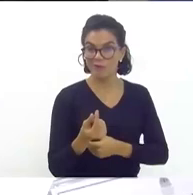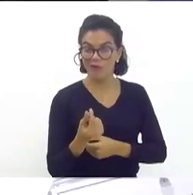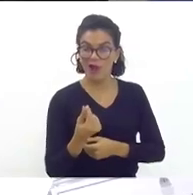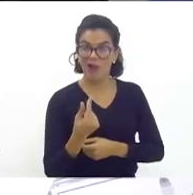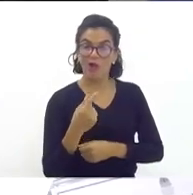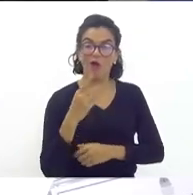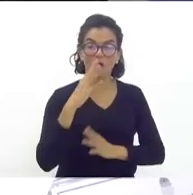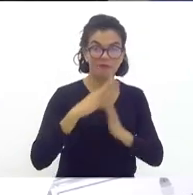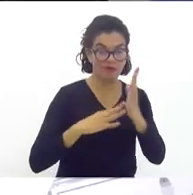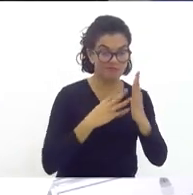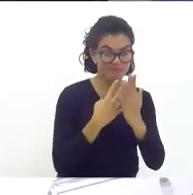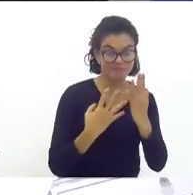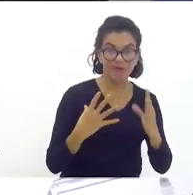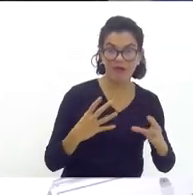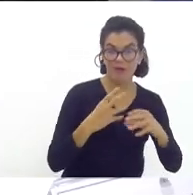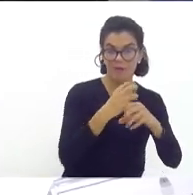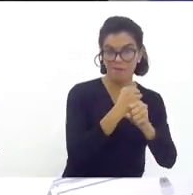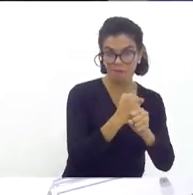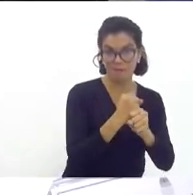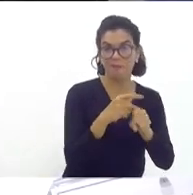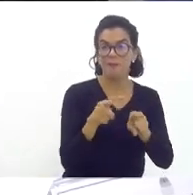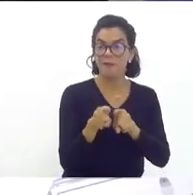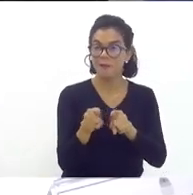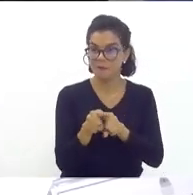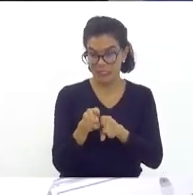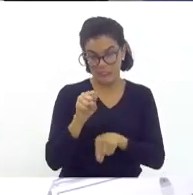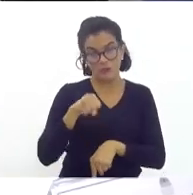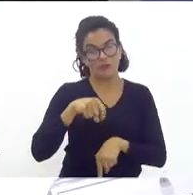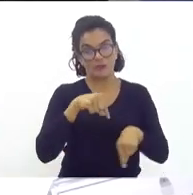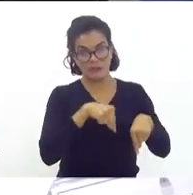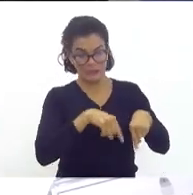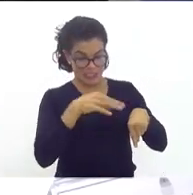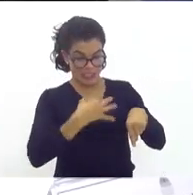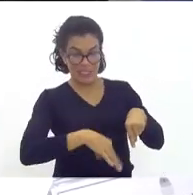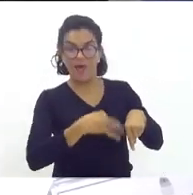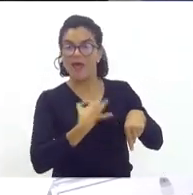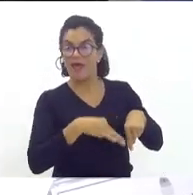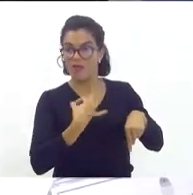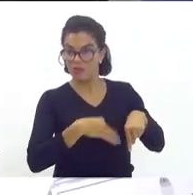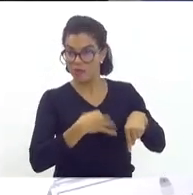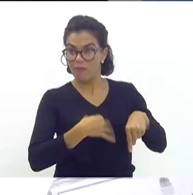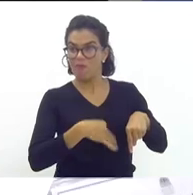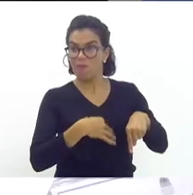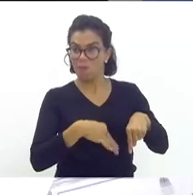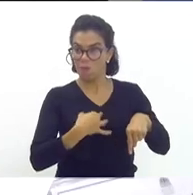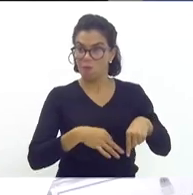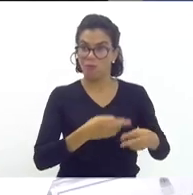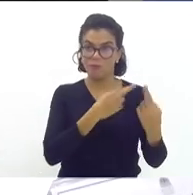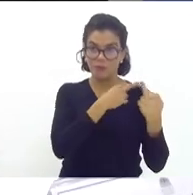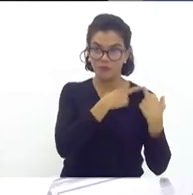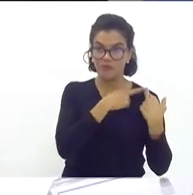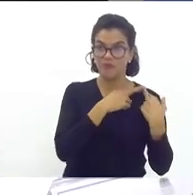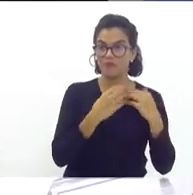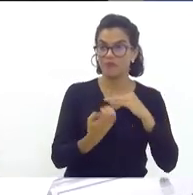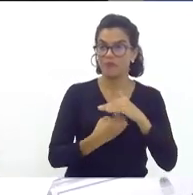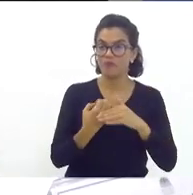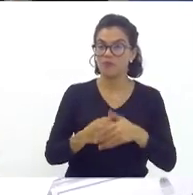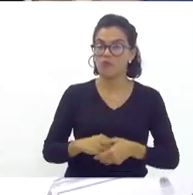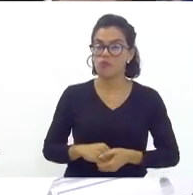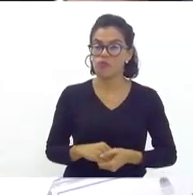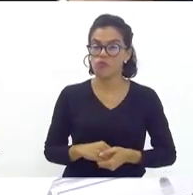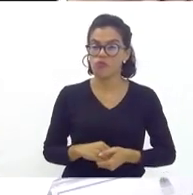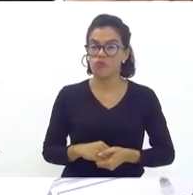tá impactando na tarifa dos consumidores então isso sim tá dentro do das competências janelas eu posso explicar